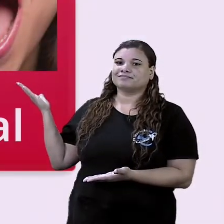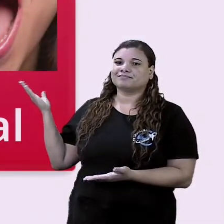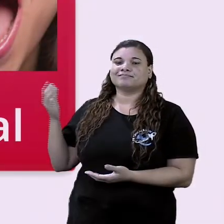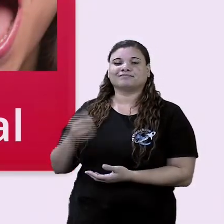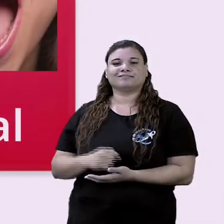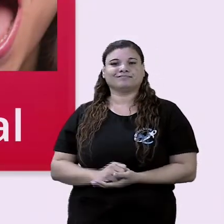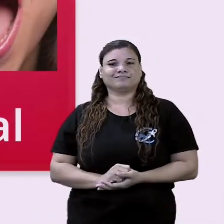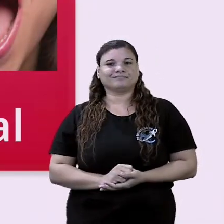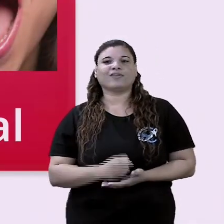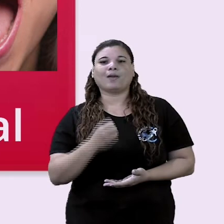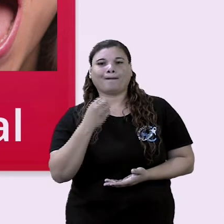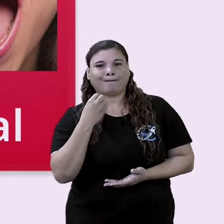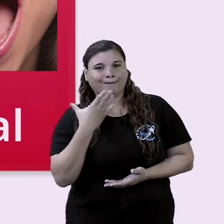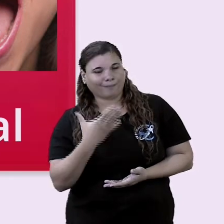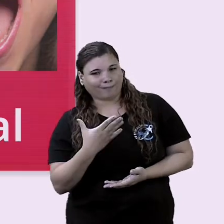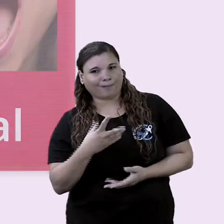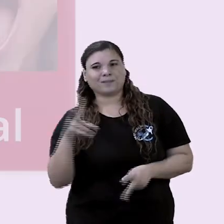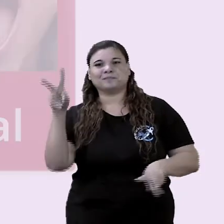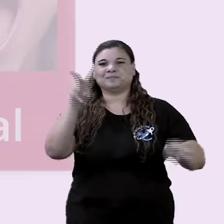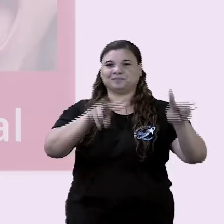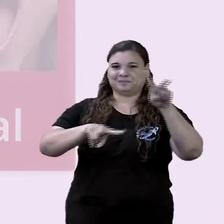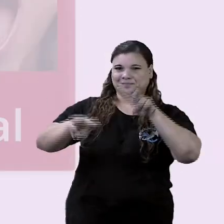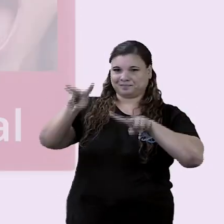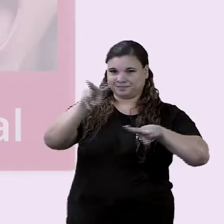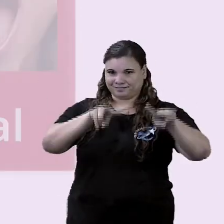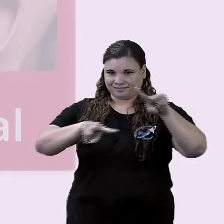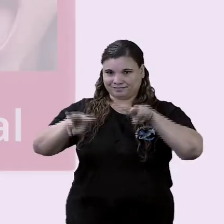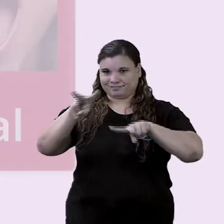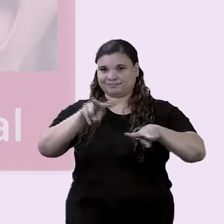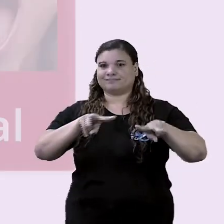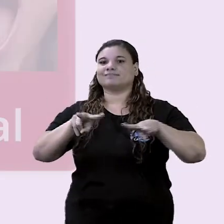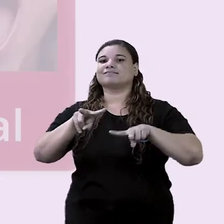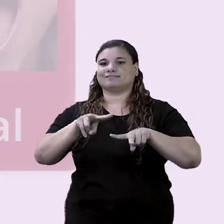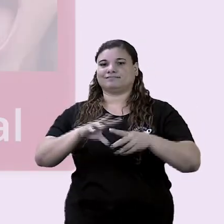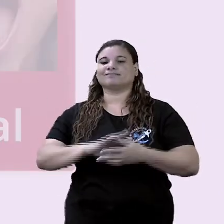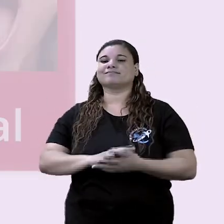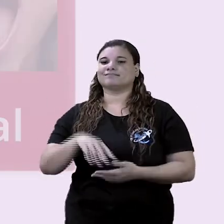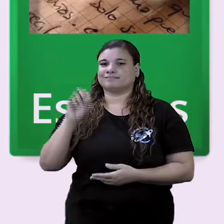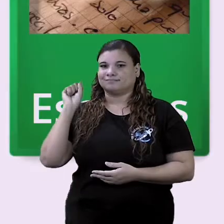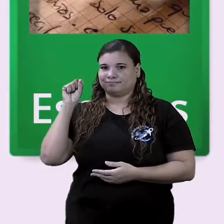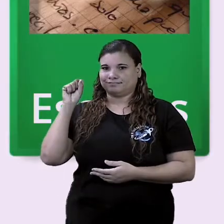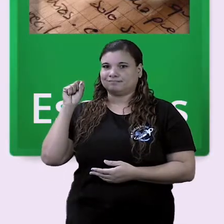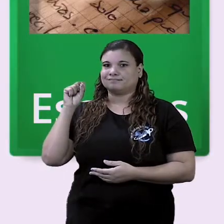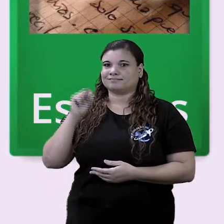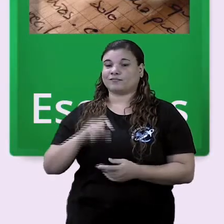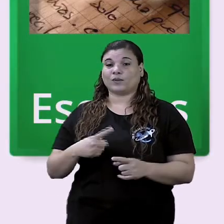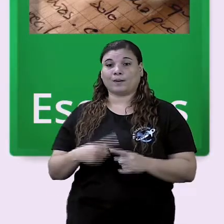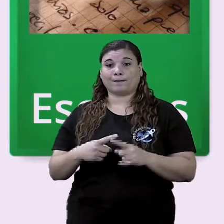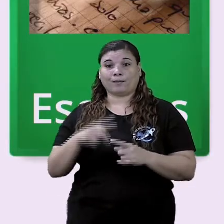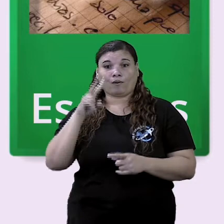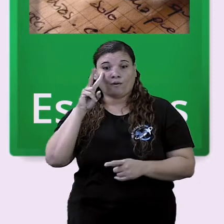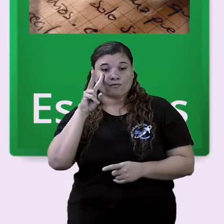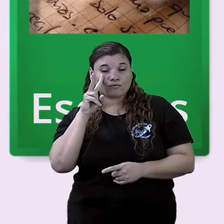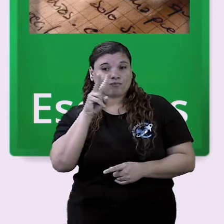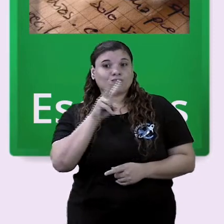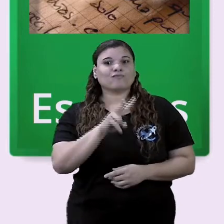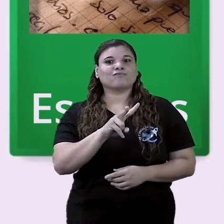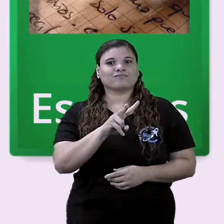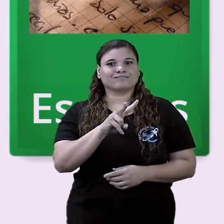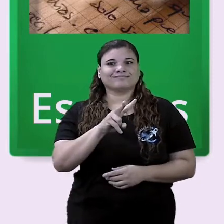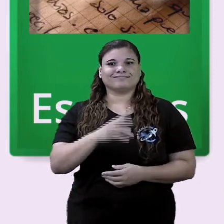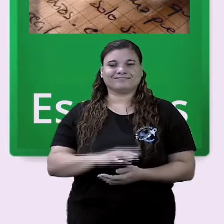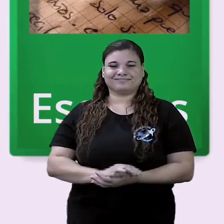Muito bem, para quem falou visual, né? A fotografia nós conseguimos